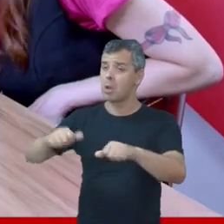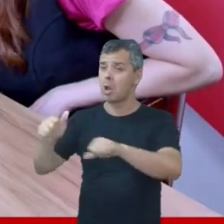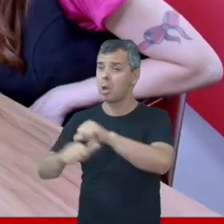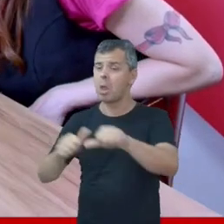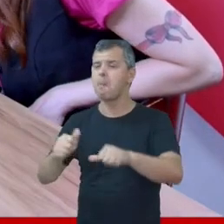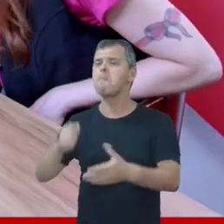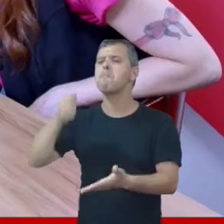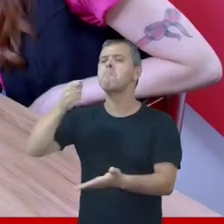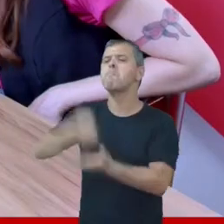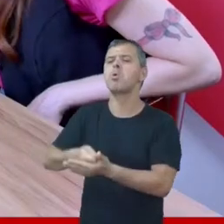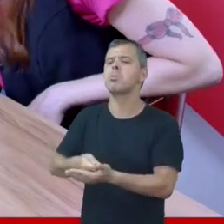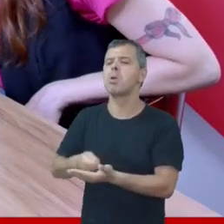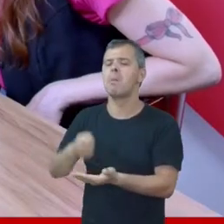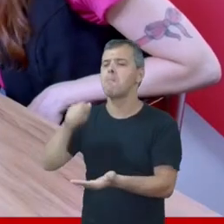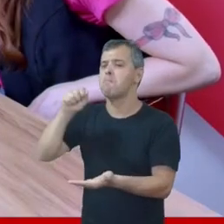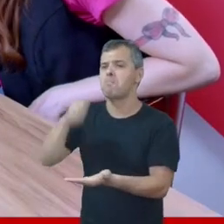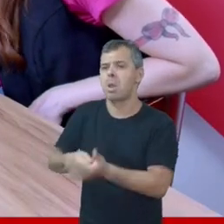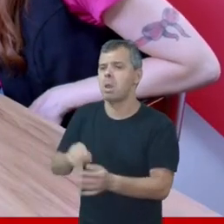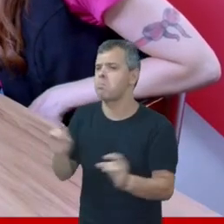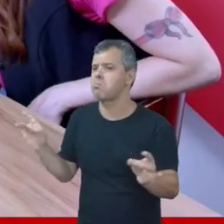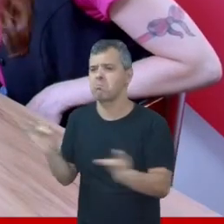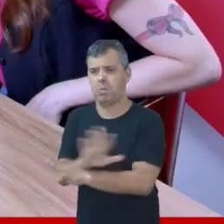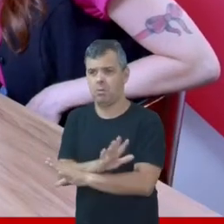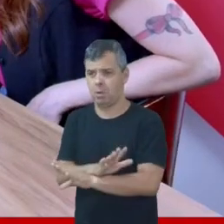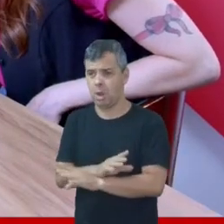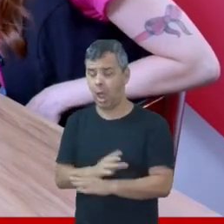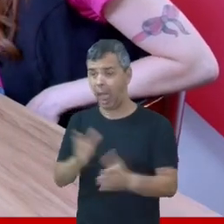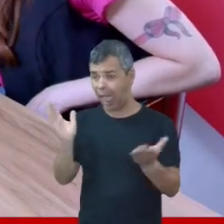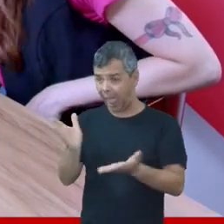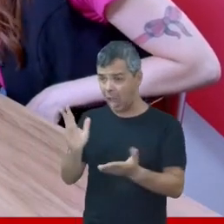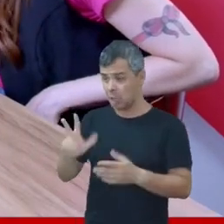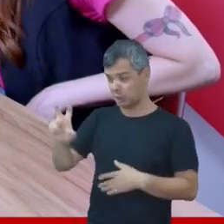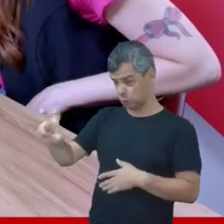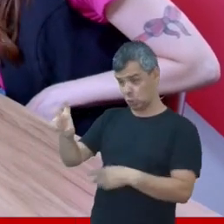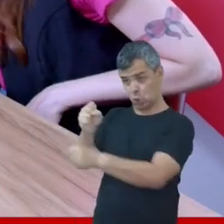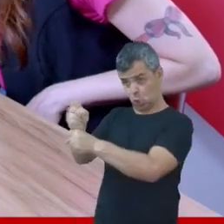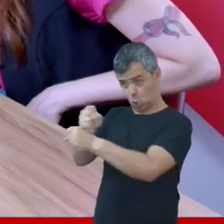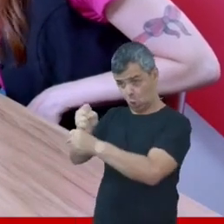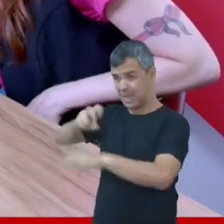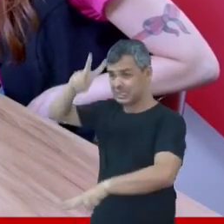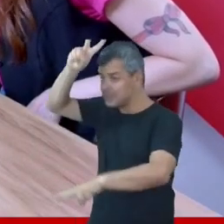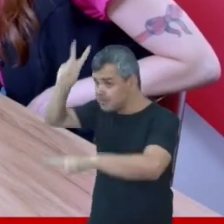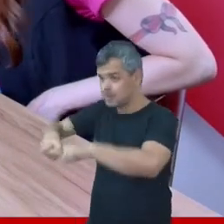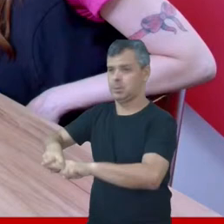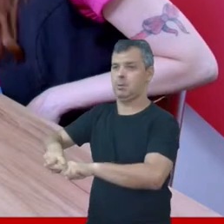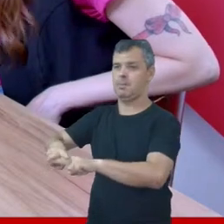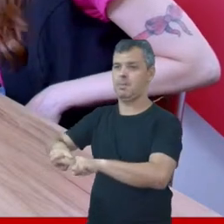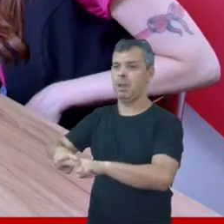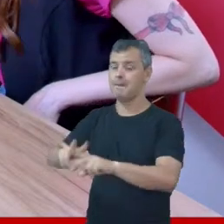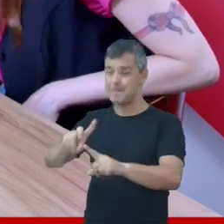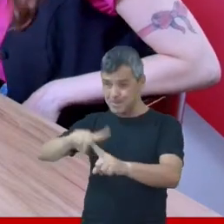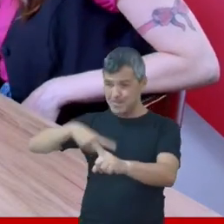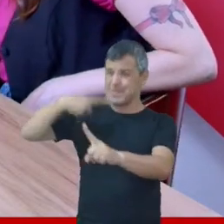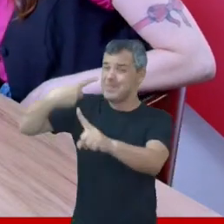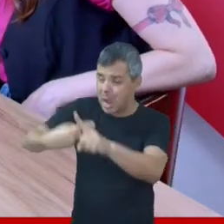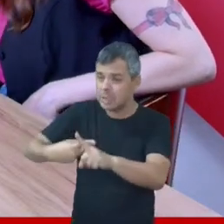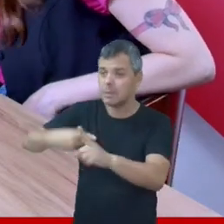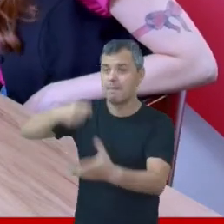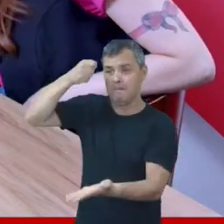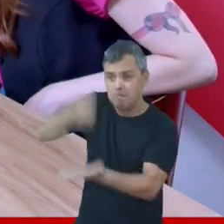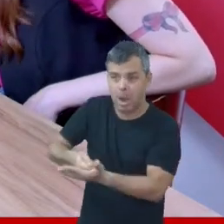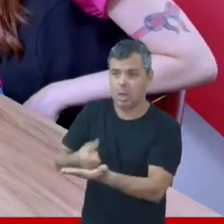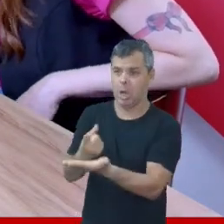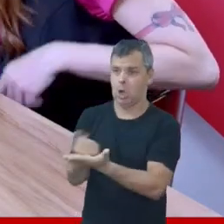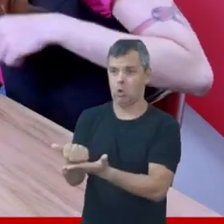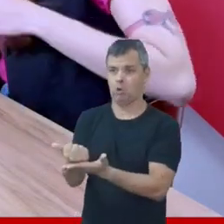uma multa e ponto. Ó, que absurdo. Agora Tu vai preso. Agora é 5 anos de Pensa prisão 2 vezes, né? e mais multa. a multa. Tu vai